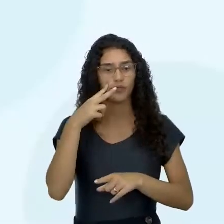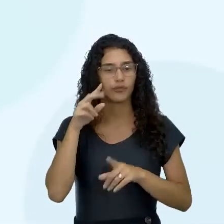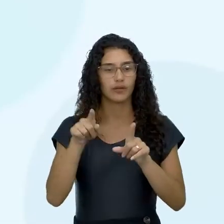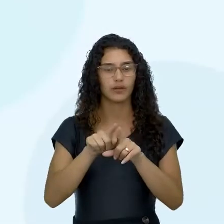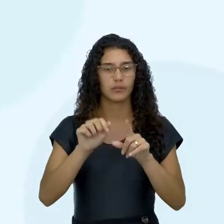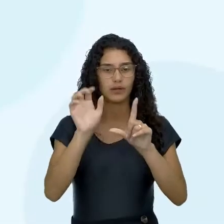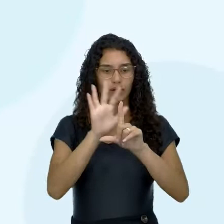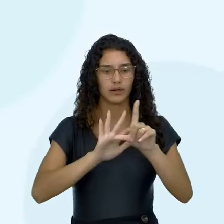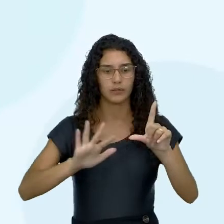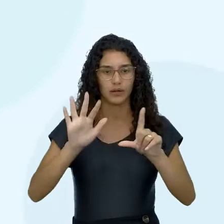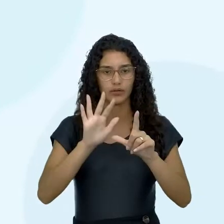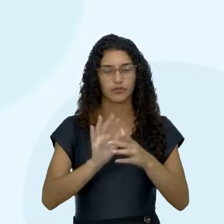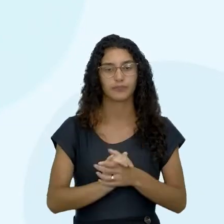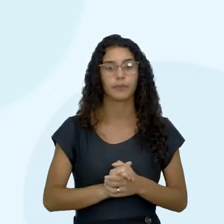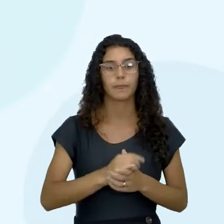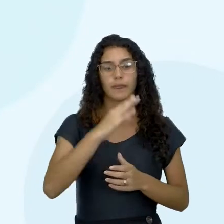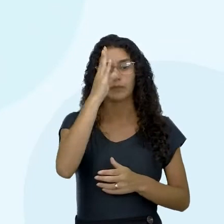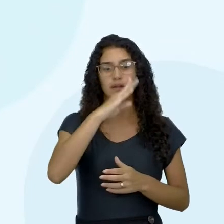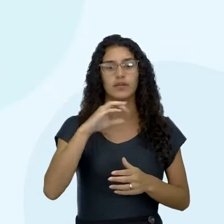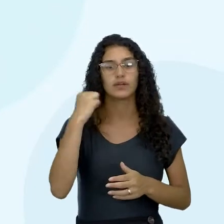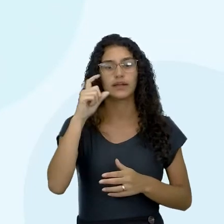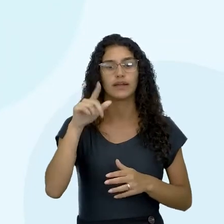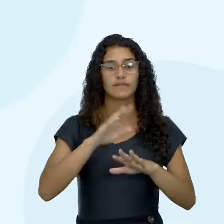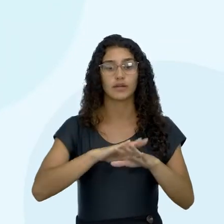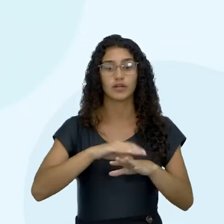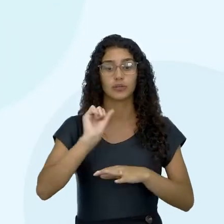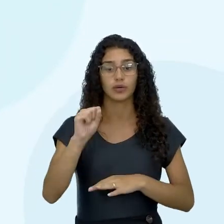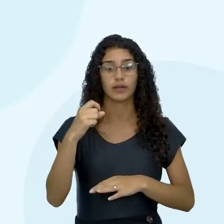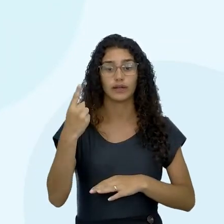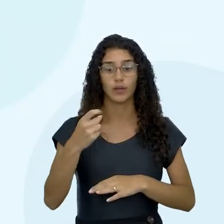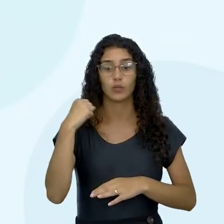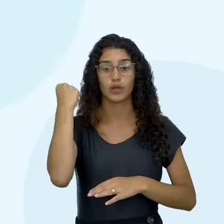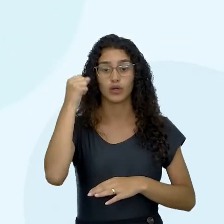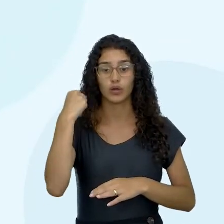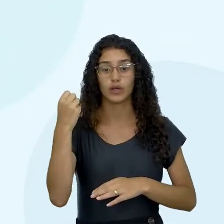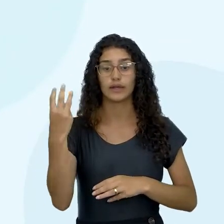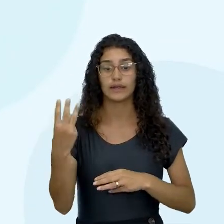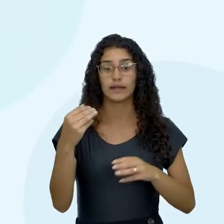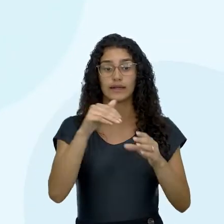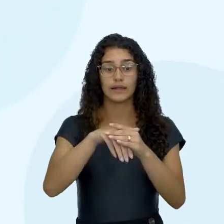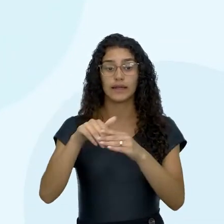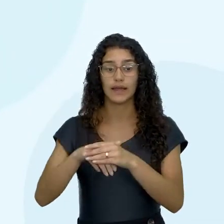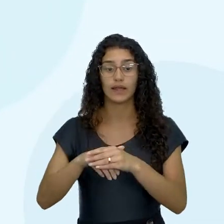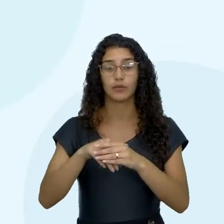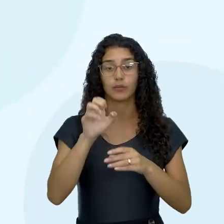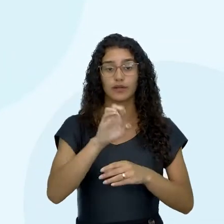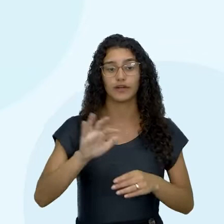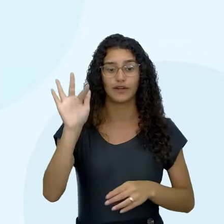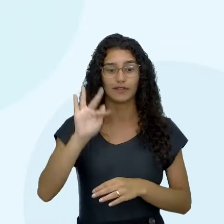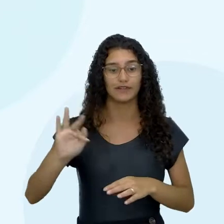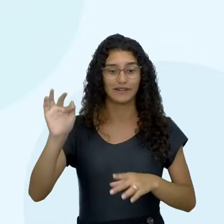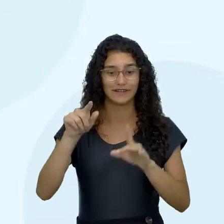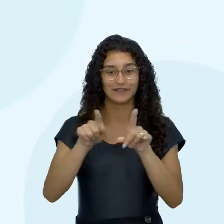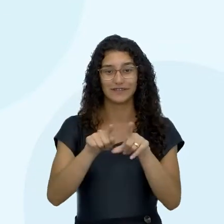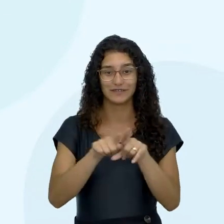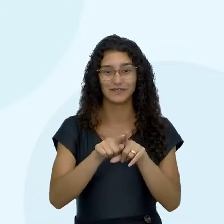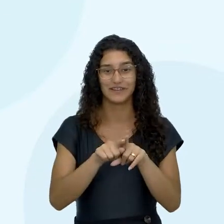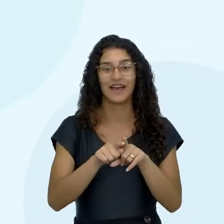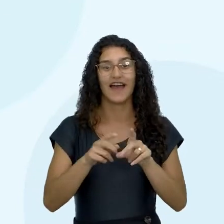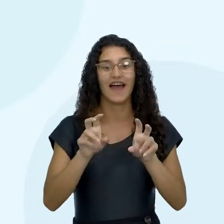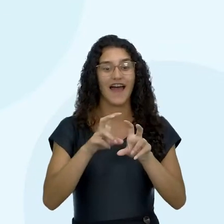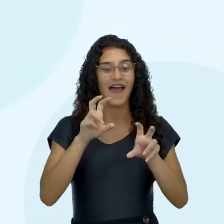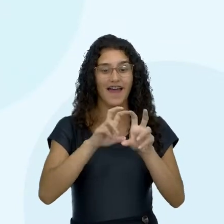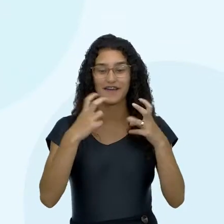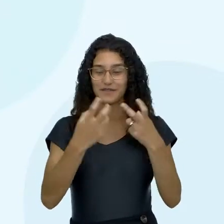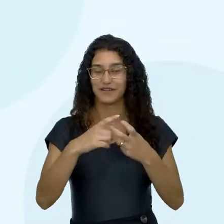na imagem. No Brasil, o Senado é composto por 81 senadores, 3 eleitos por cada estado da federação. A